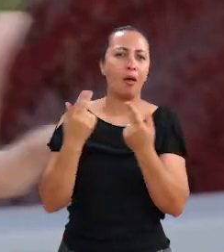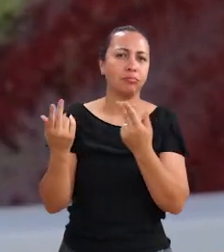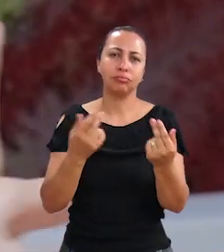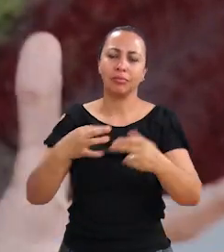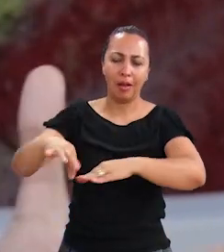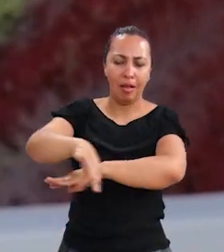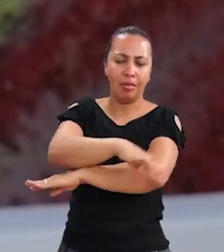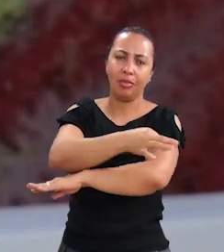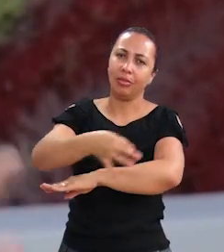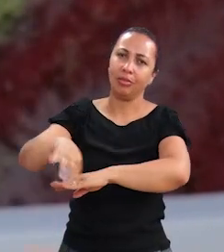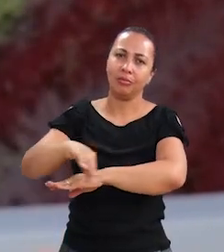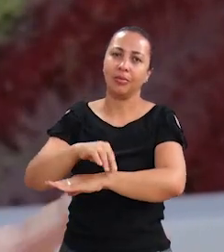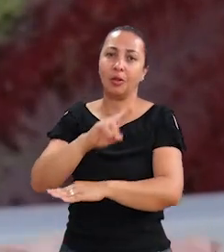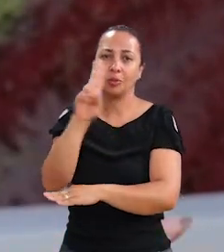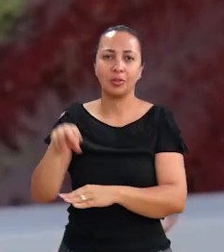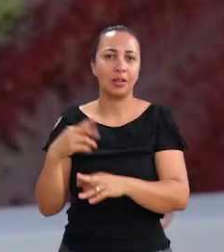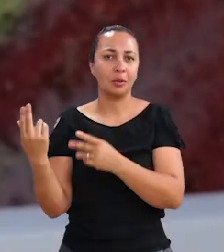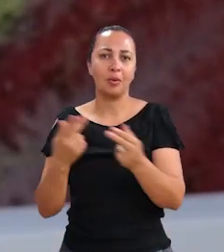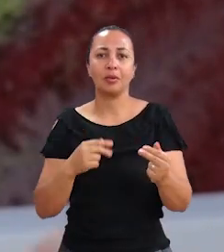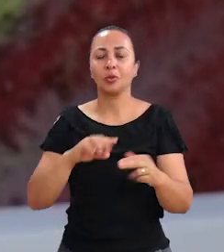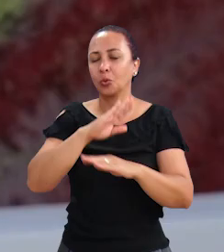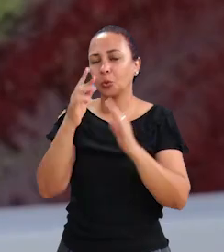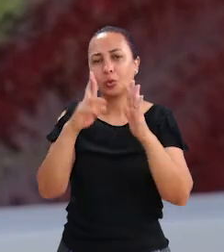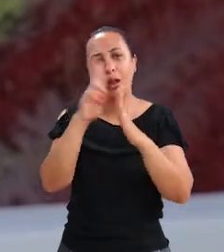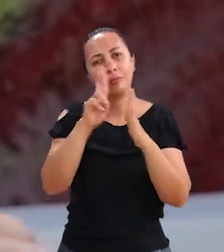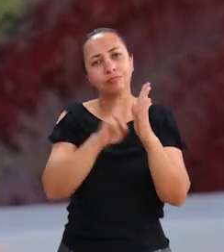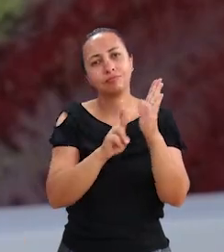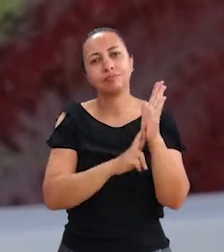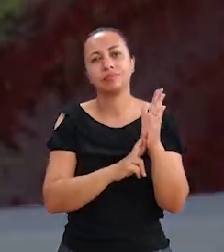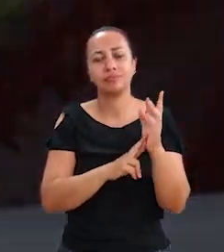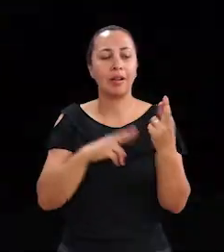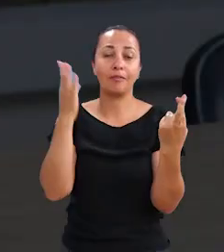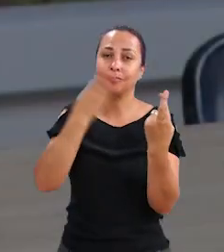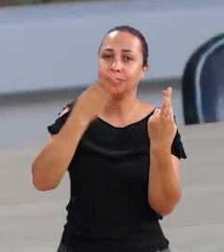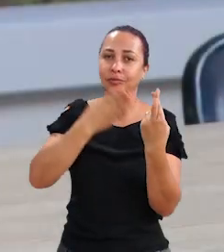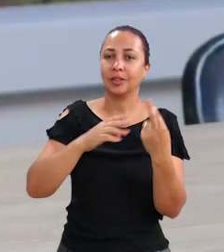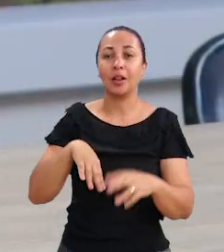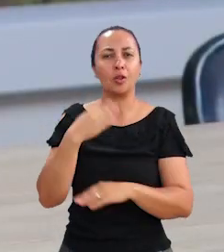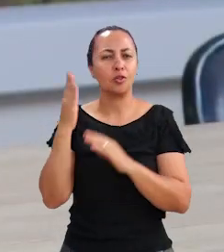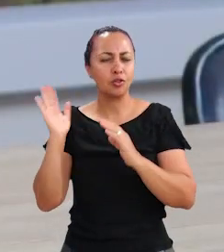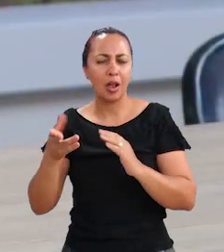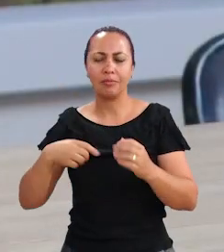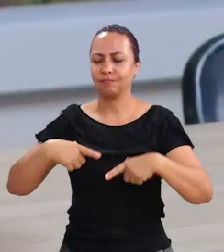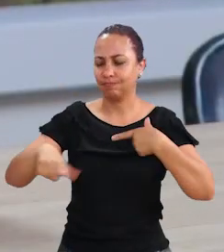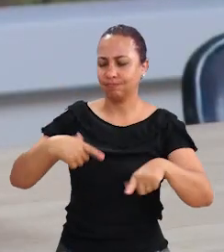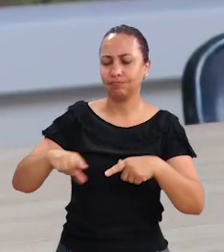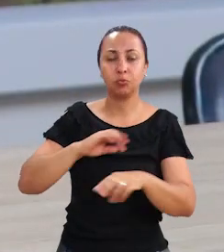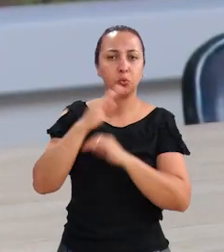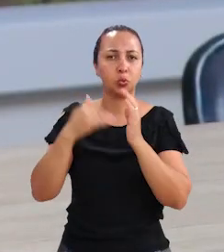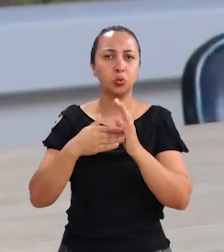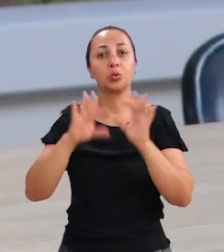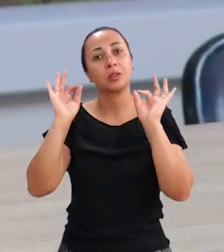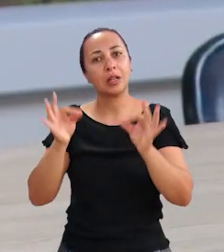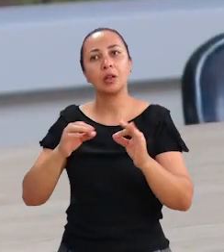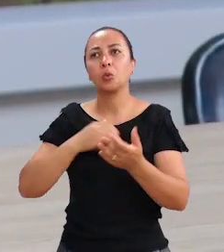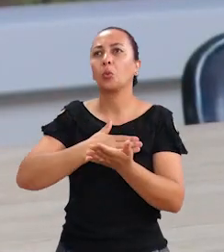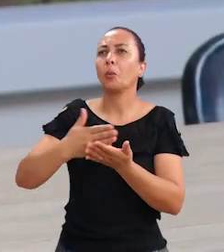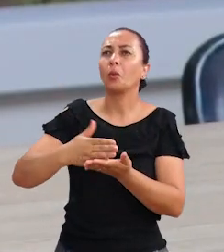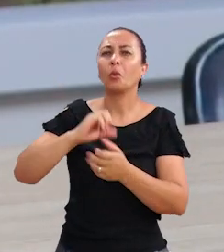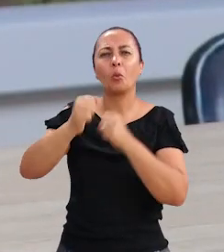informações geométricas, principalmente, é muito utilizado para a gente. Está tudo georreferenciado. Já estamos trabalhando com isso assim,